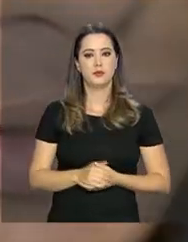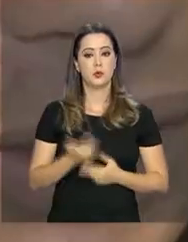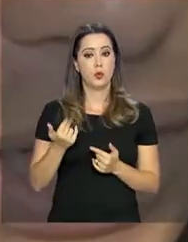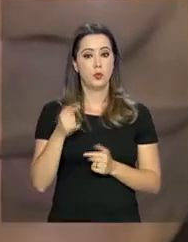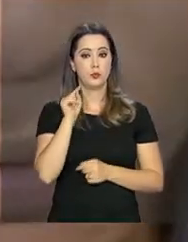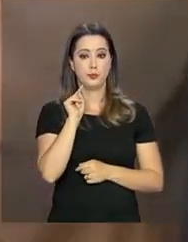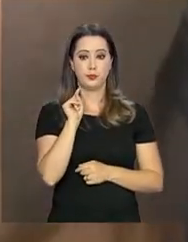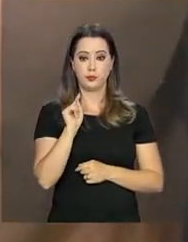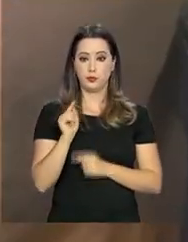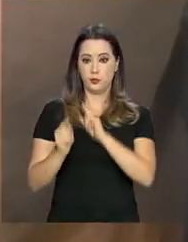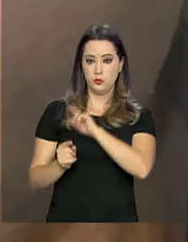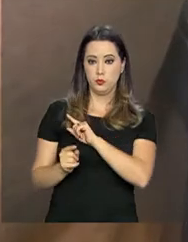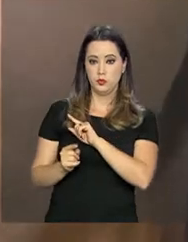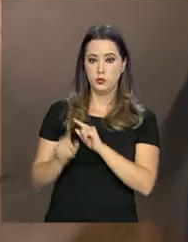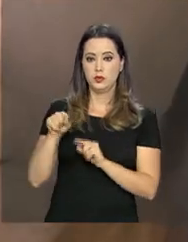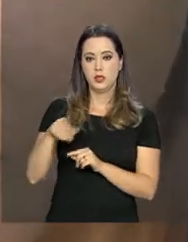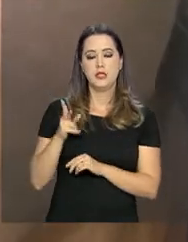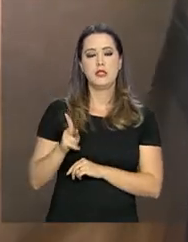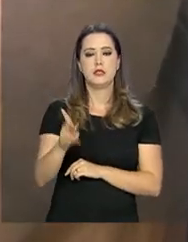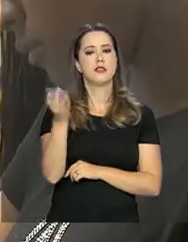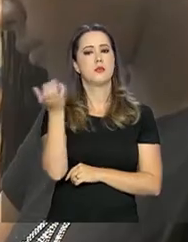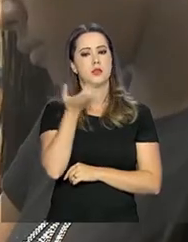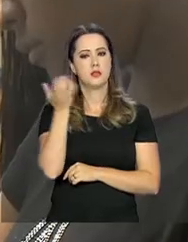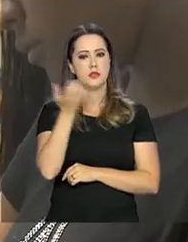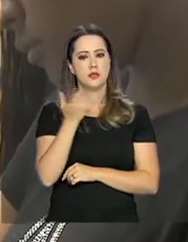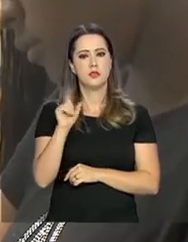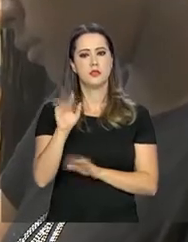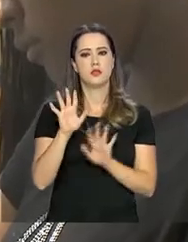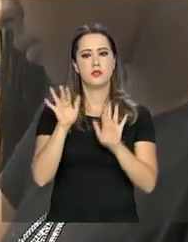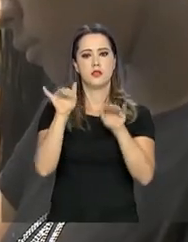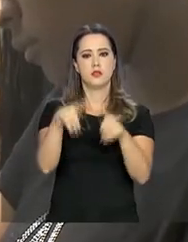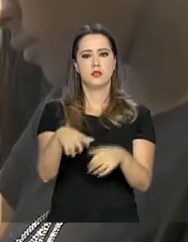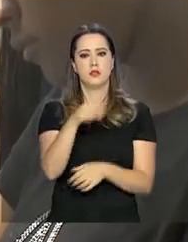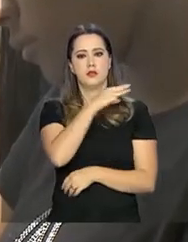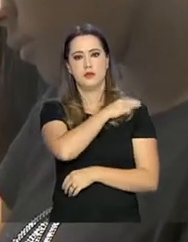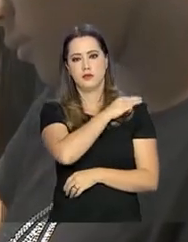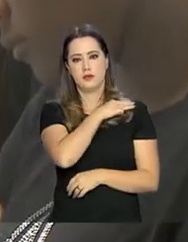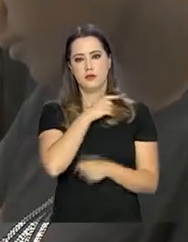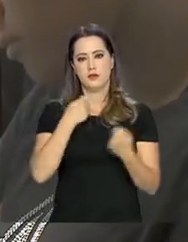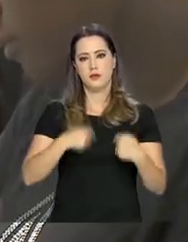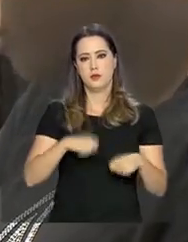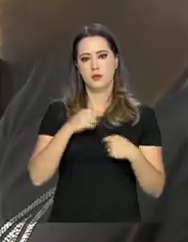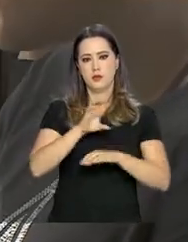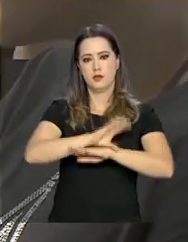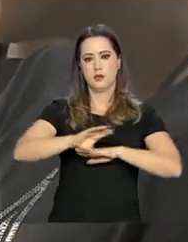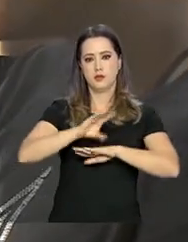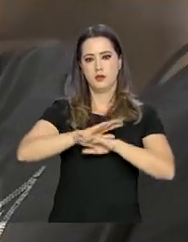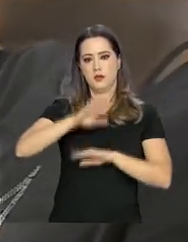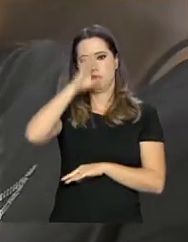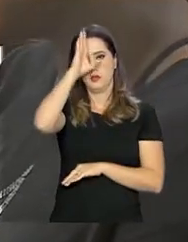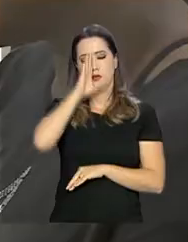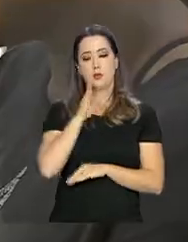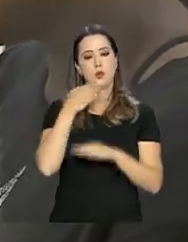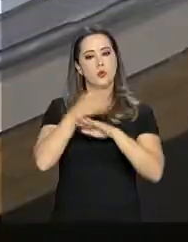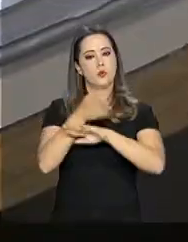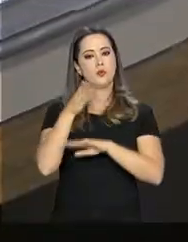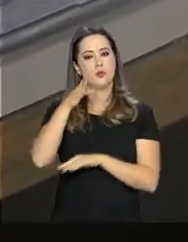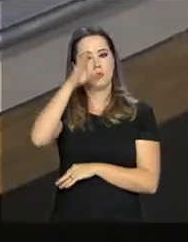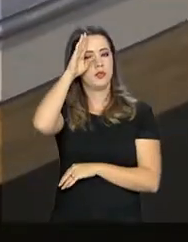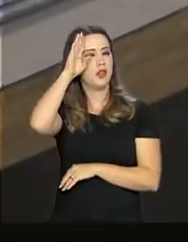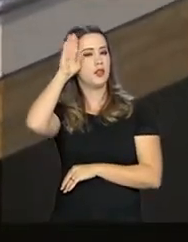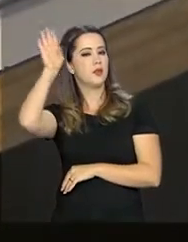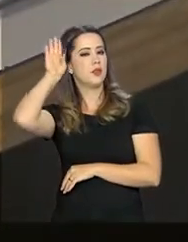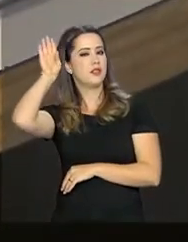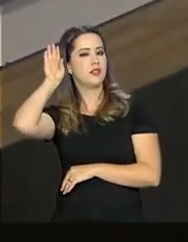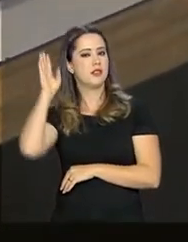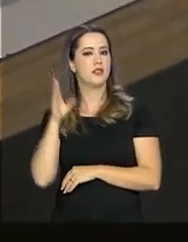Jefferson. Decidido e persistente, está terminando o ensino médio e depende do cursinho gratuito para conquistar a tão